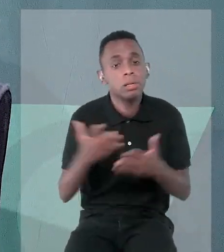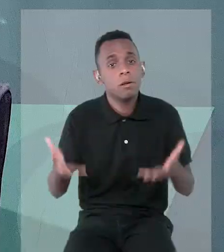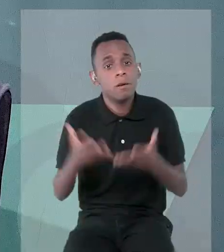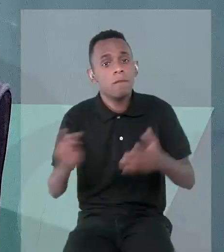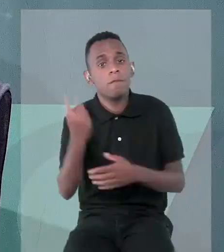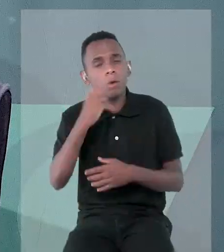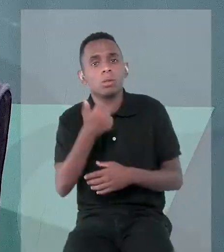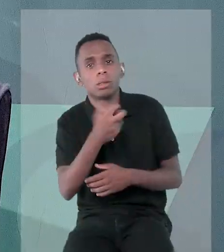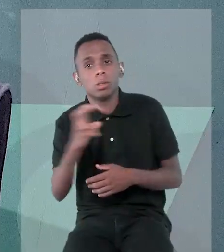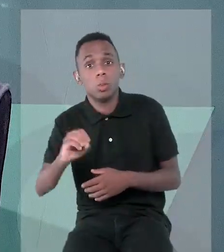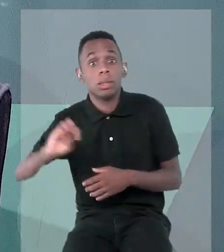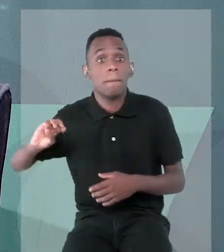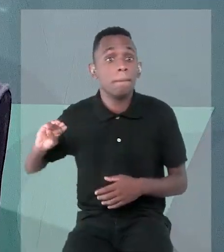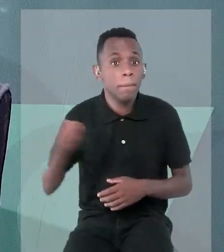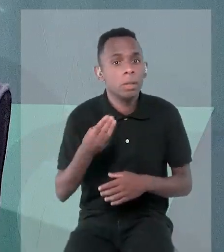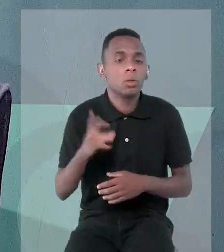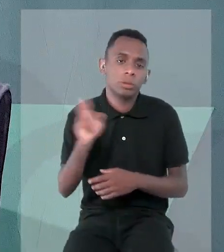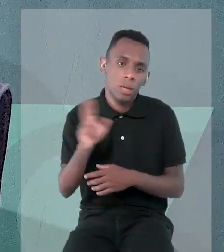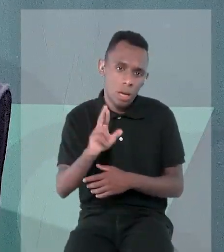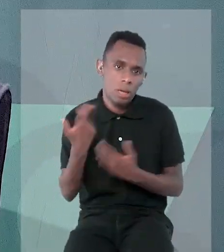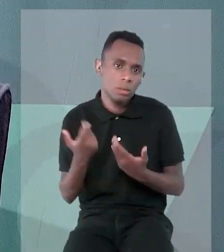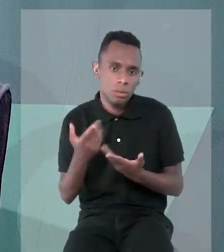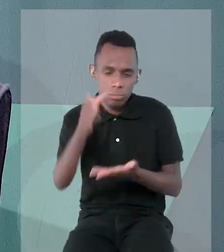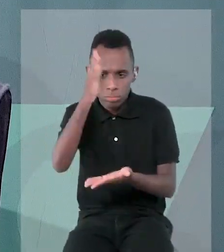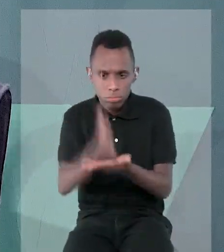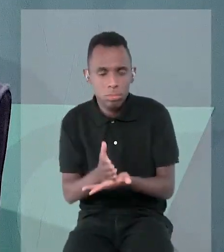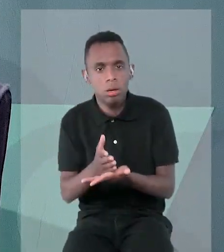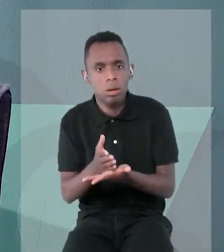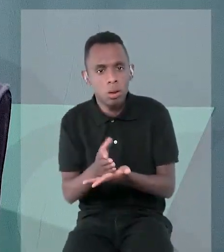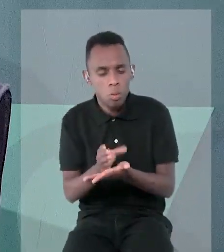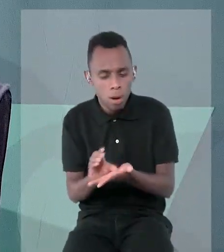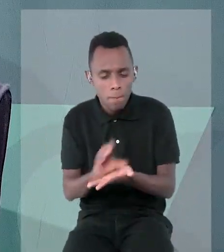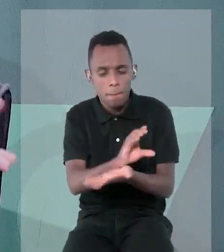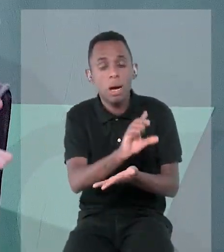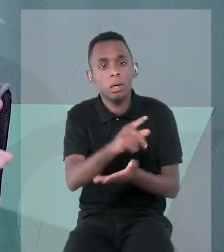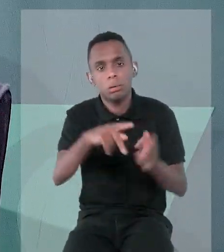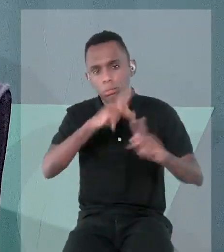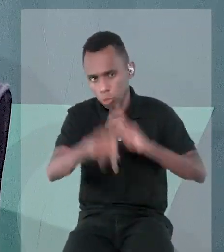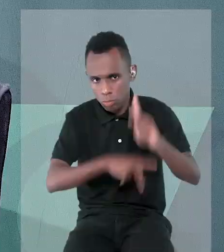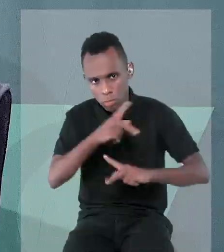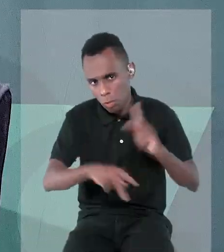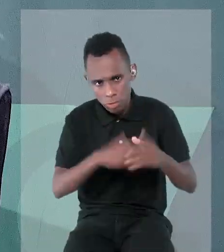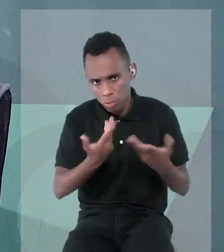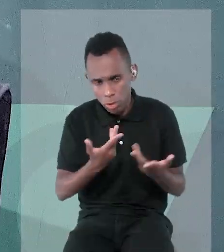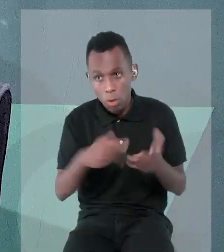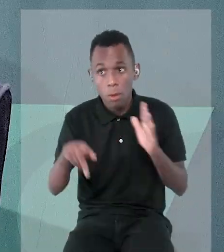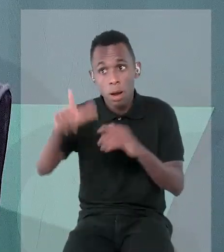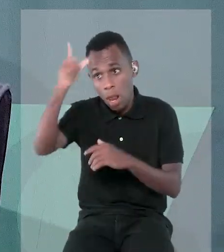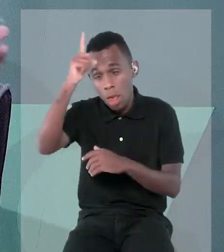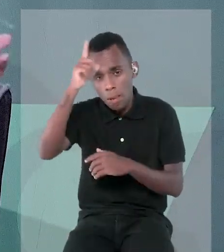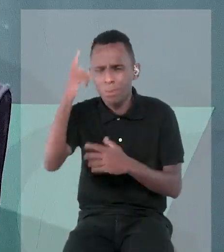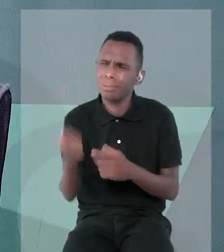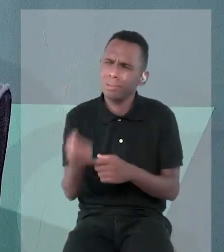valorizado em 150 milhões de reais. Uma parte desse financiamento é público, é dinheiro público alemão, é um